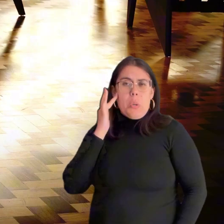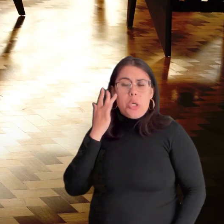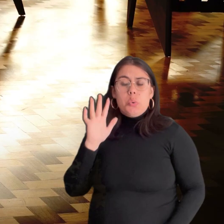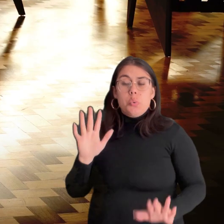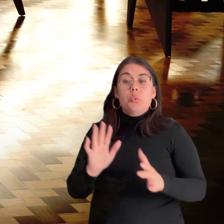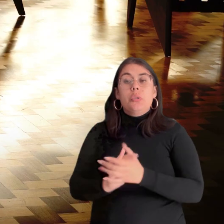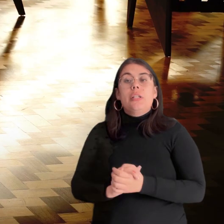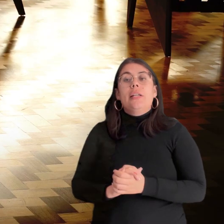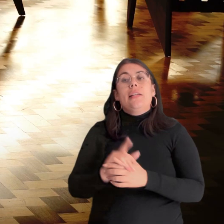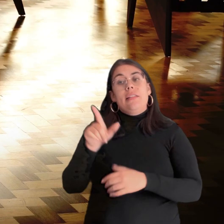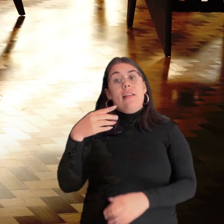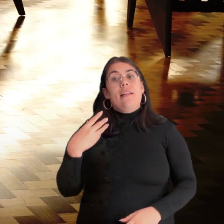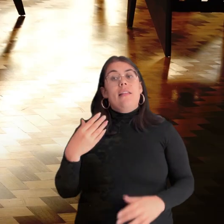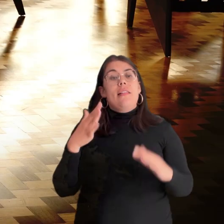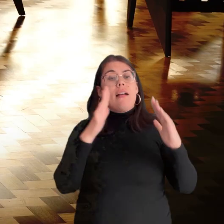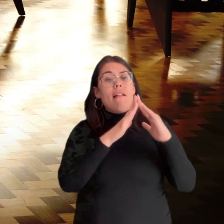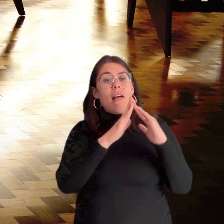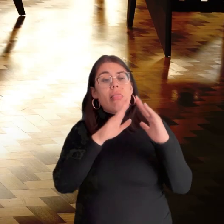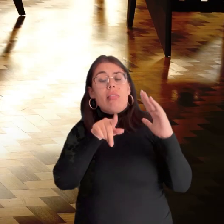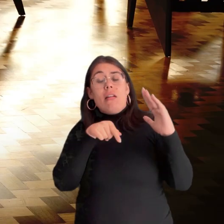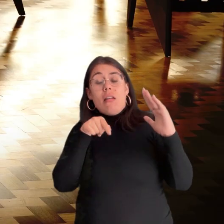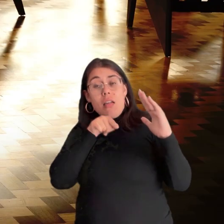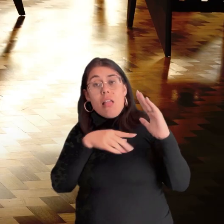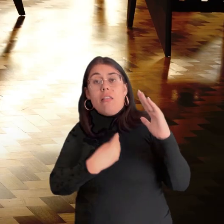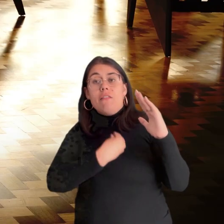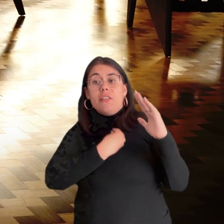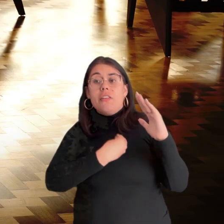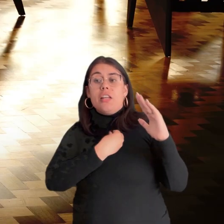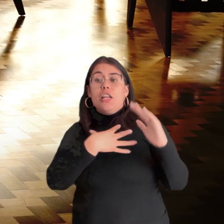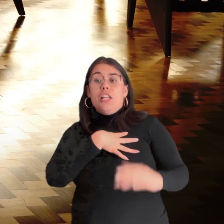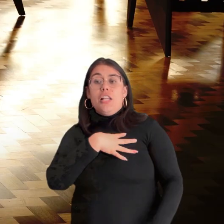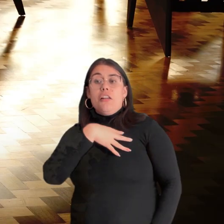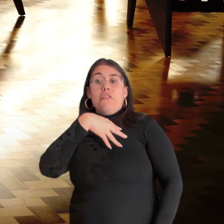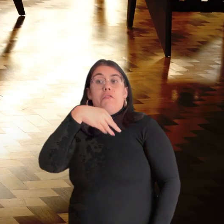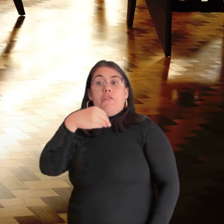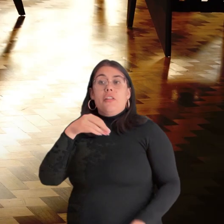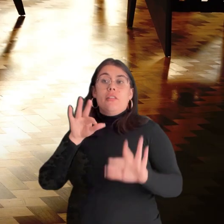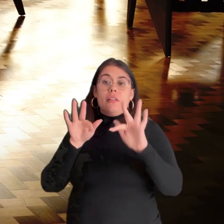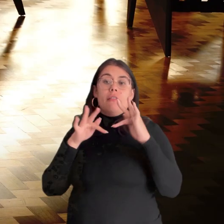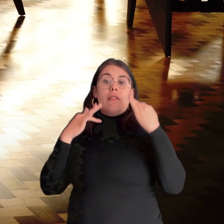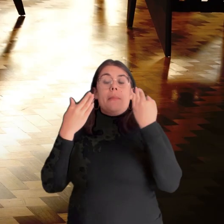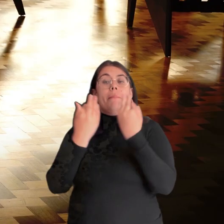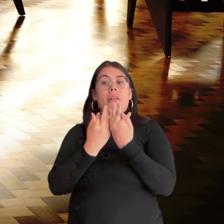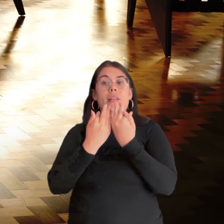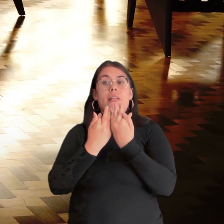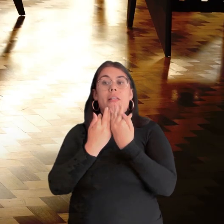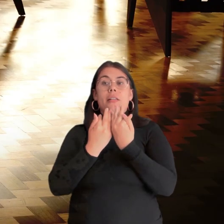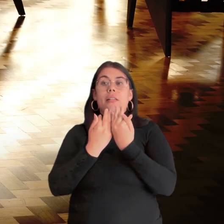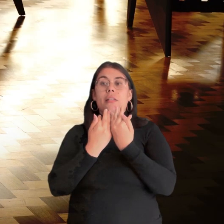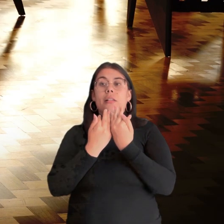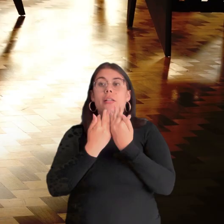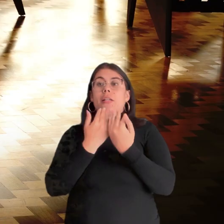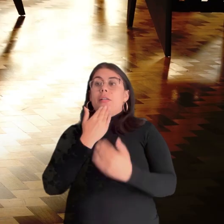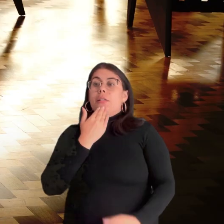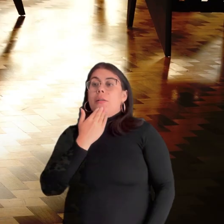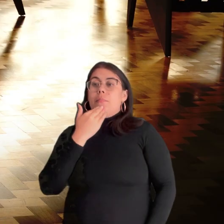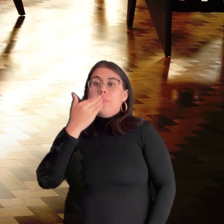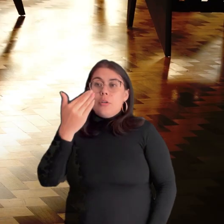era filho da família que encomendou a casa para o Rino Leve. Então conhecia tudo